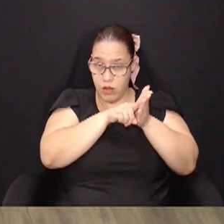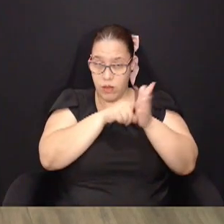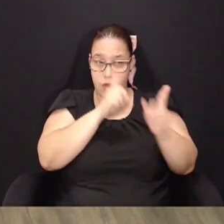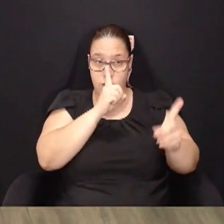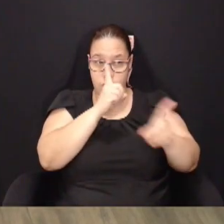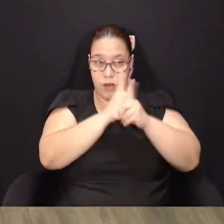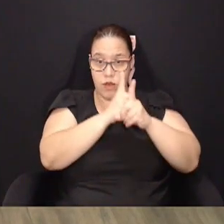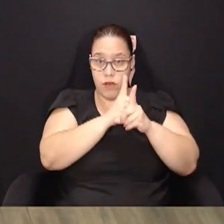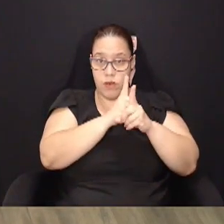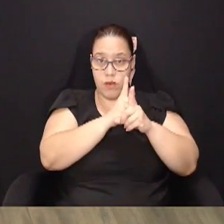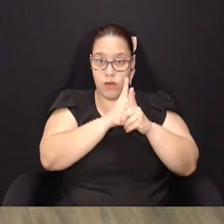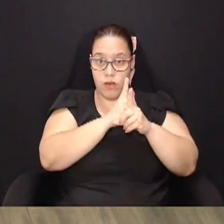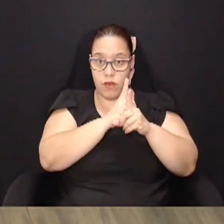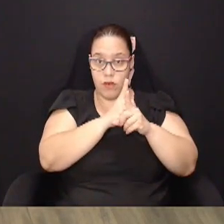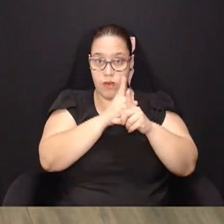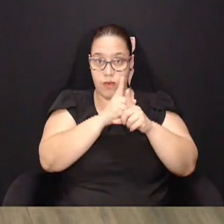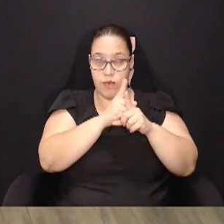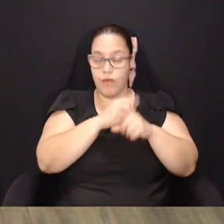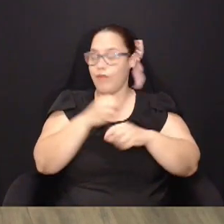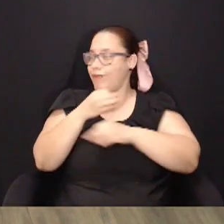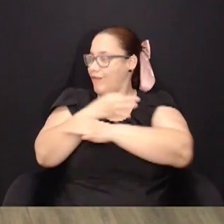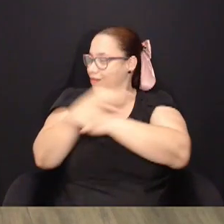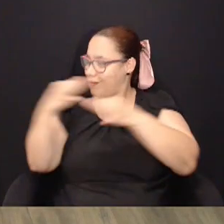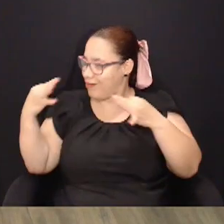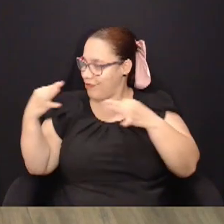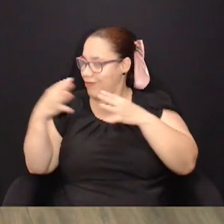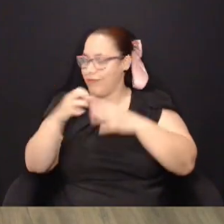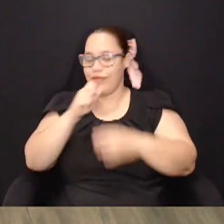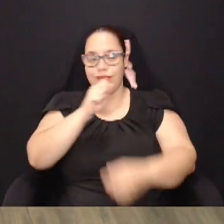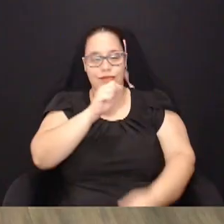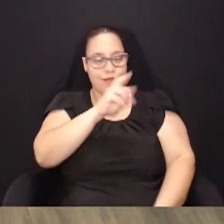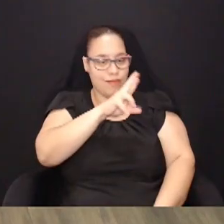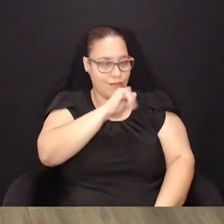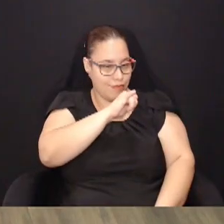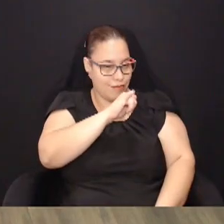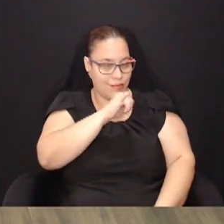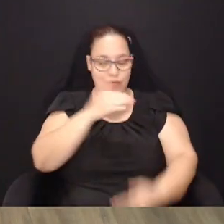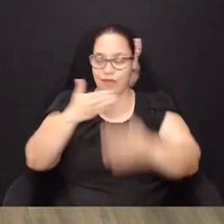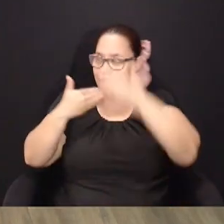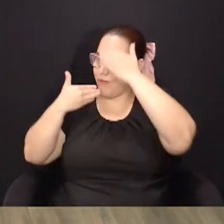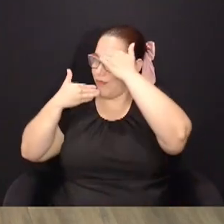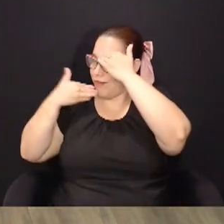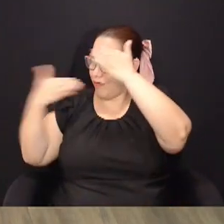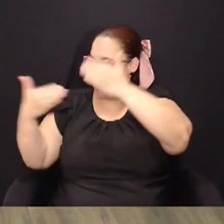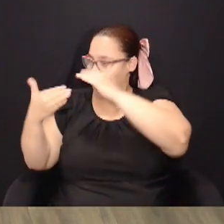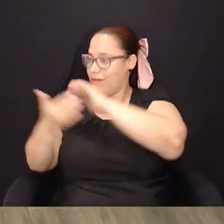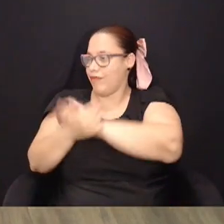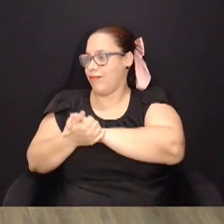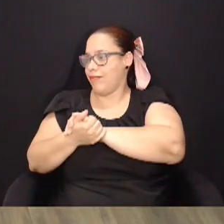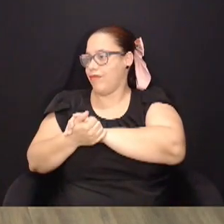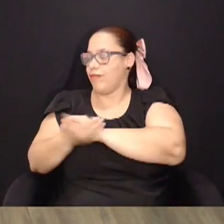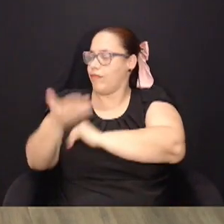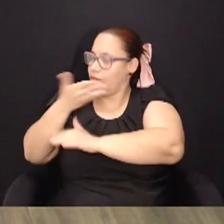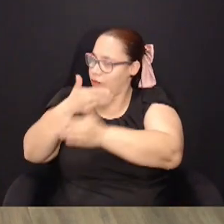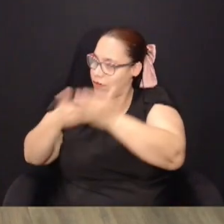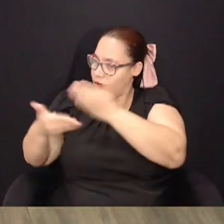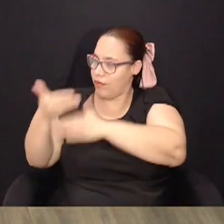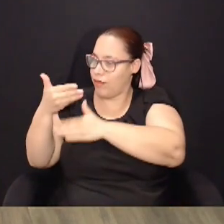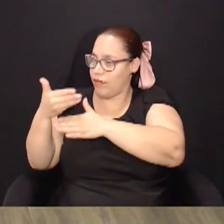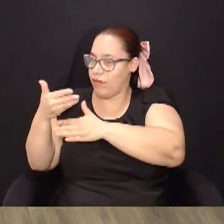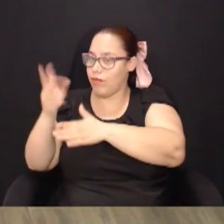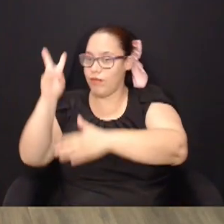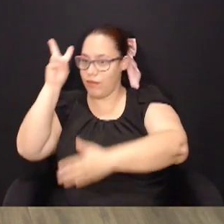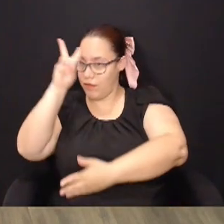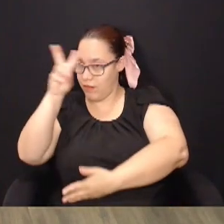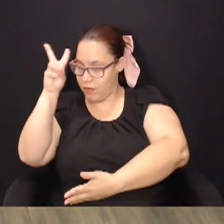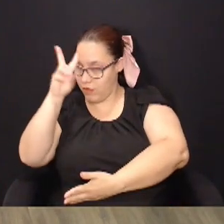hora. Ótimo. Ari, já aparece. Muito obrigado por compartilhar a sua história conosco,